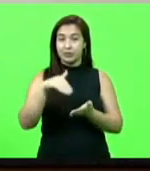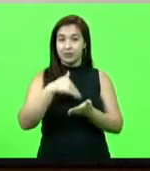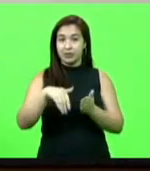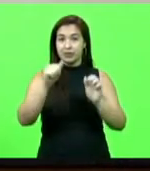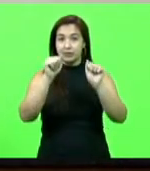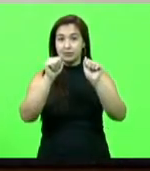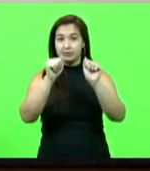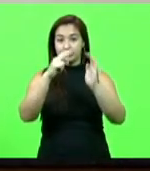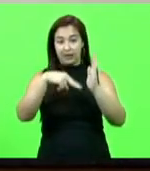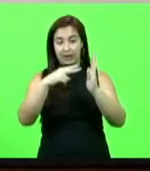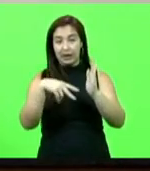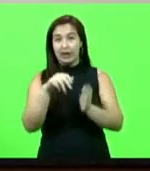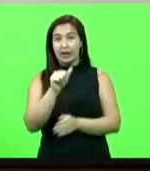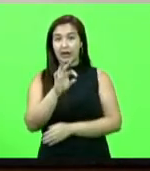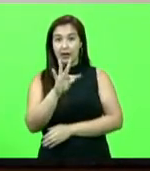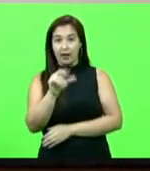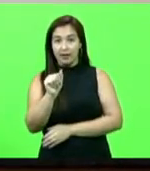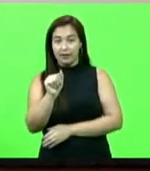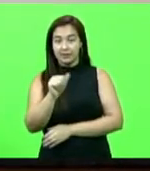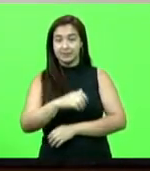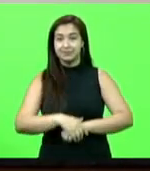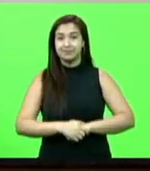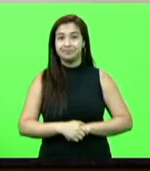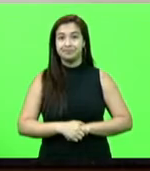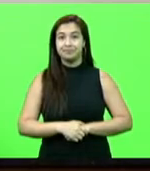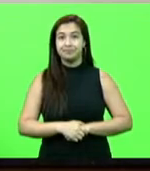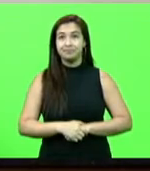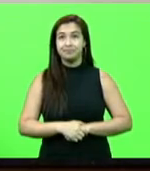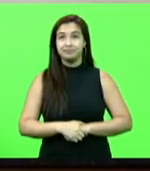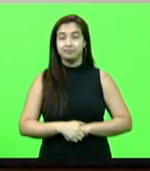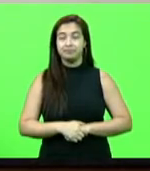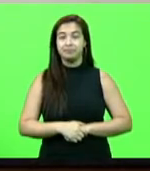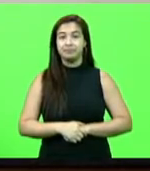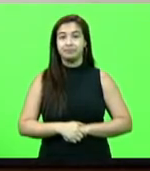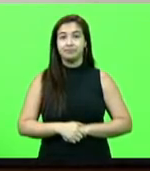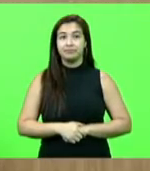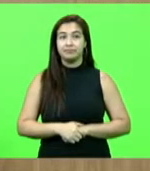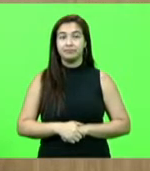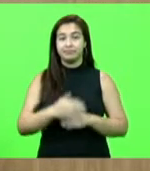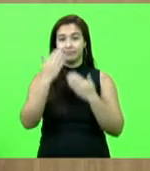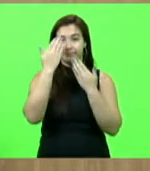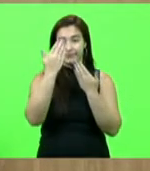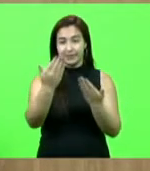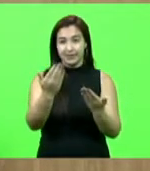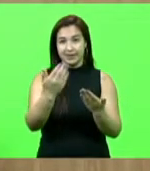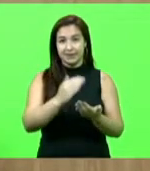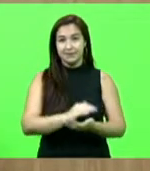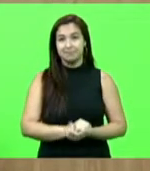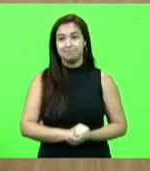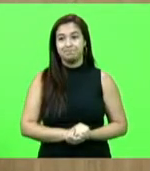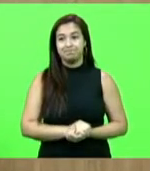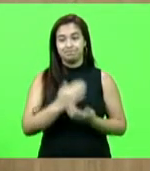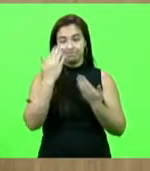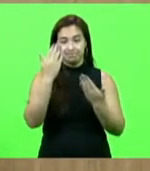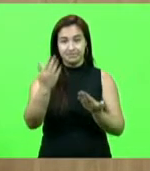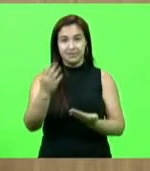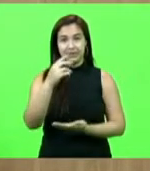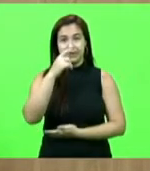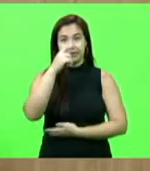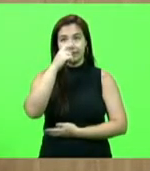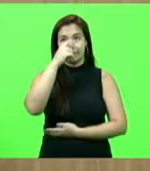Lavrei apresentear. É a ata, senhor presidente. Obrigado, deputado Maurício.